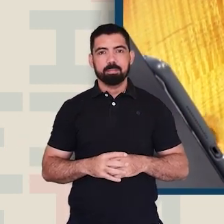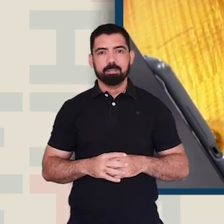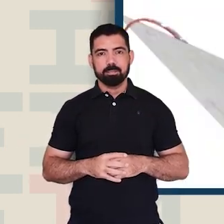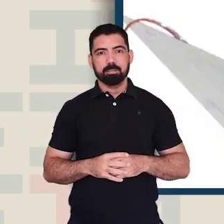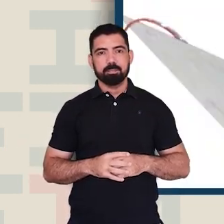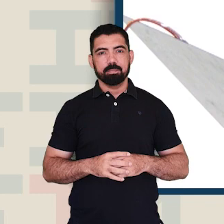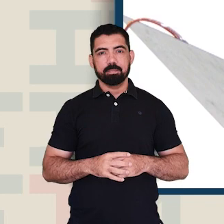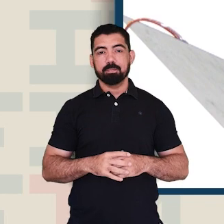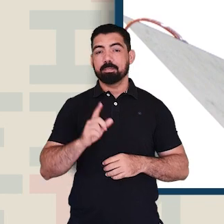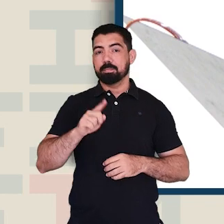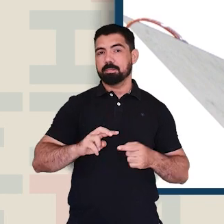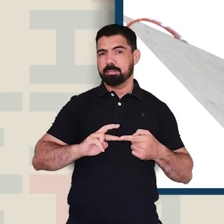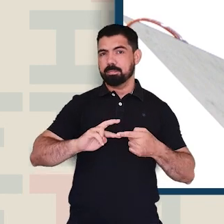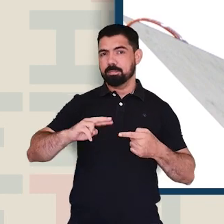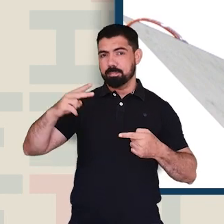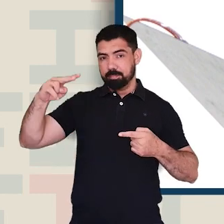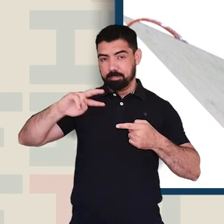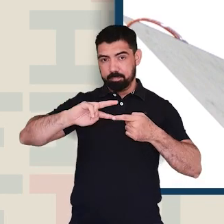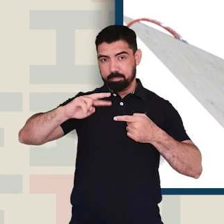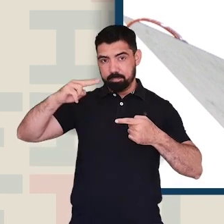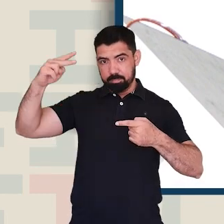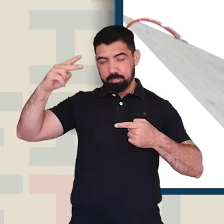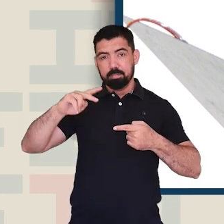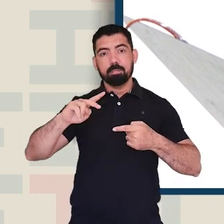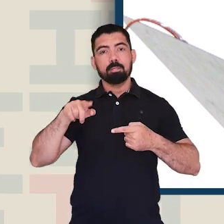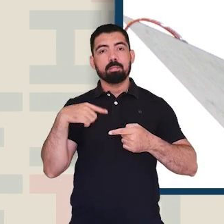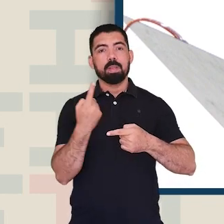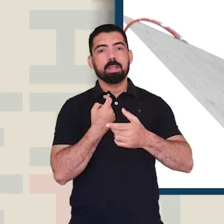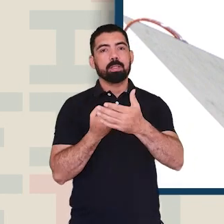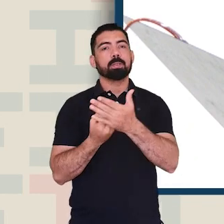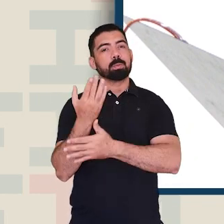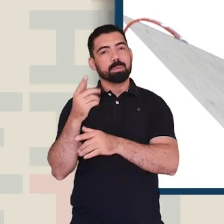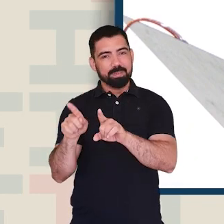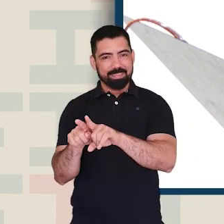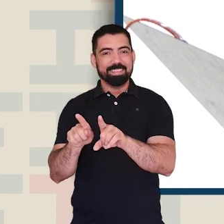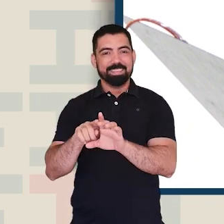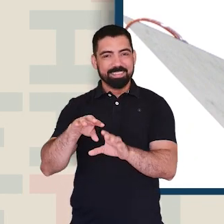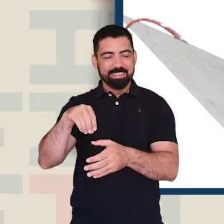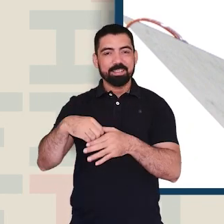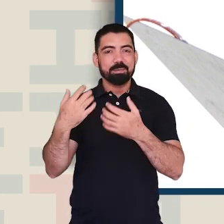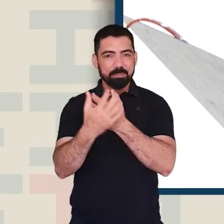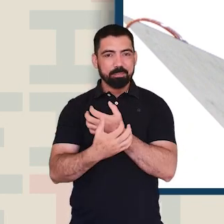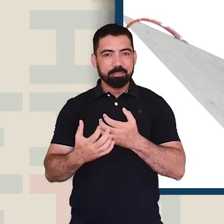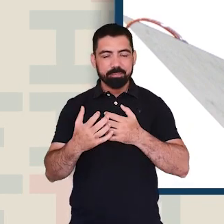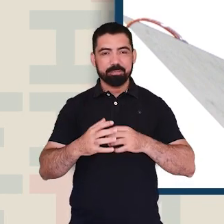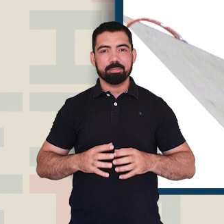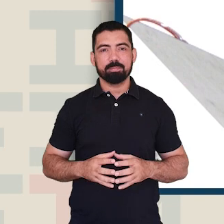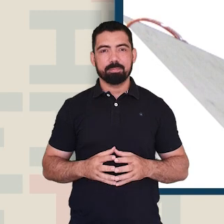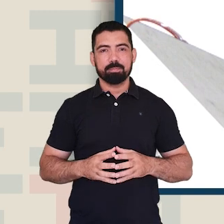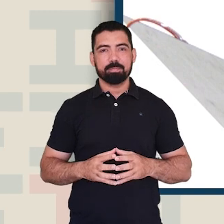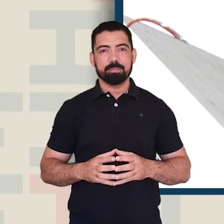também uma escala que a gente criou, meio que criada aqui.